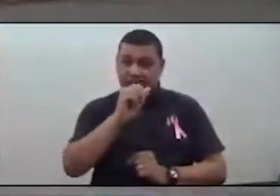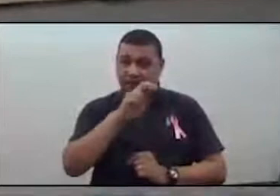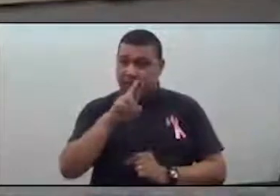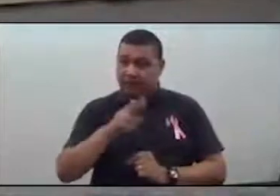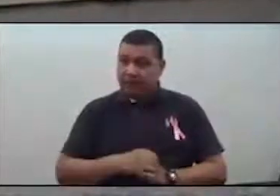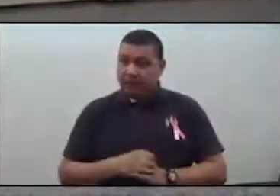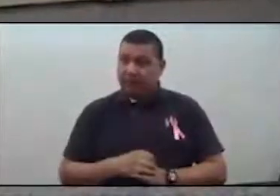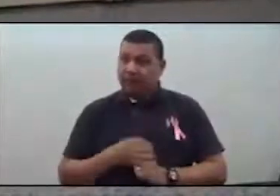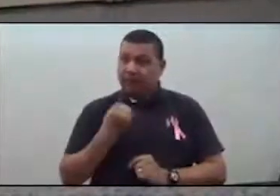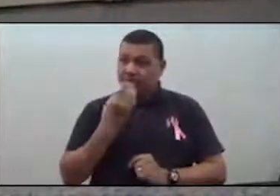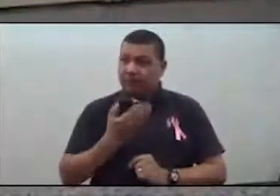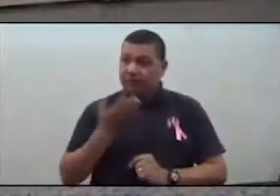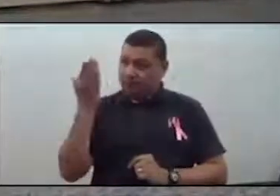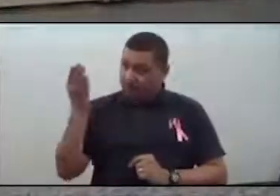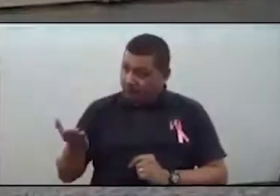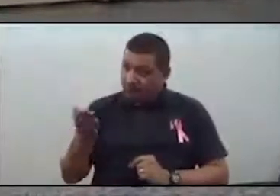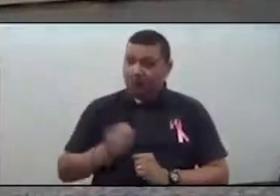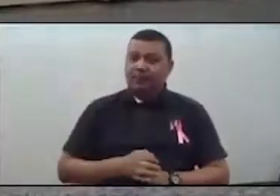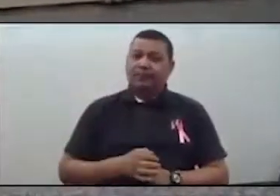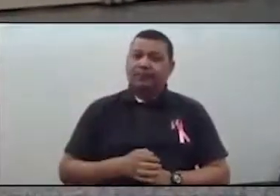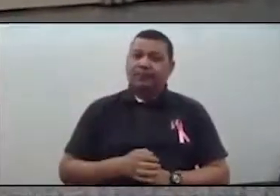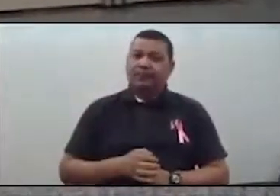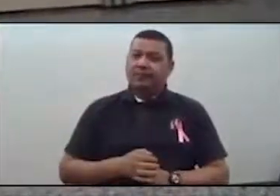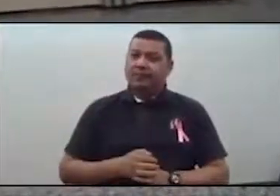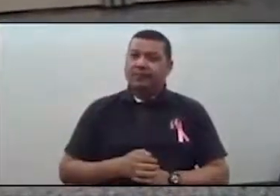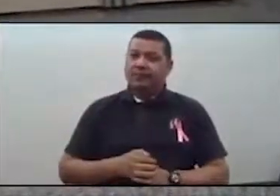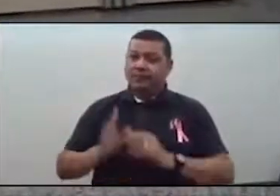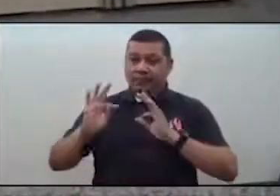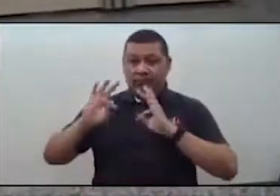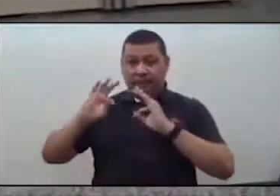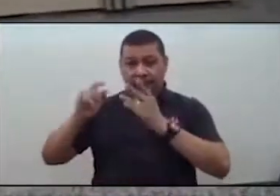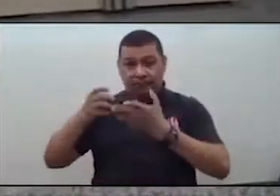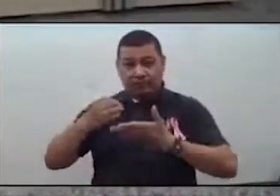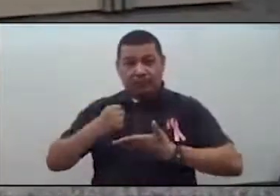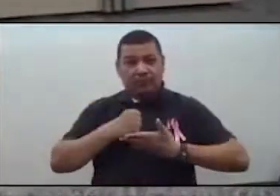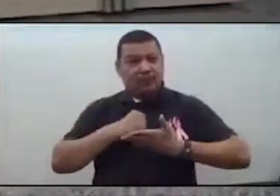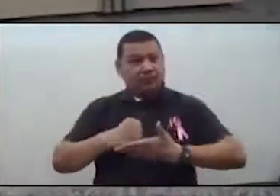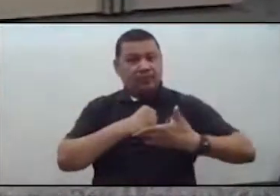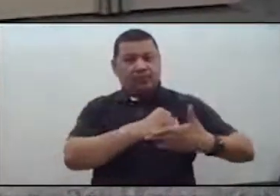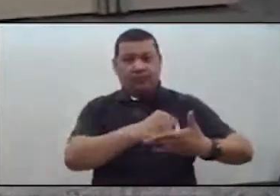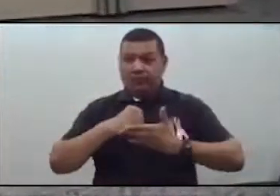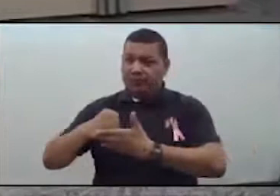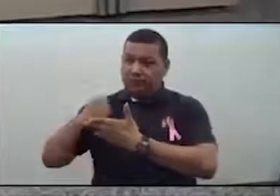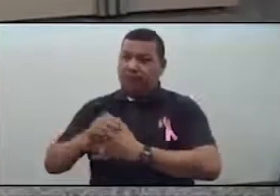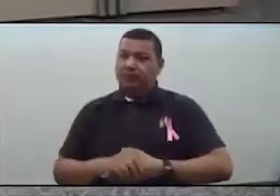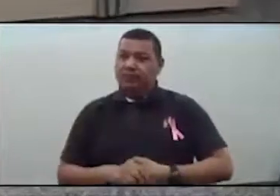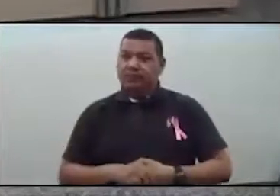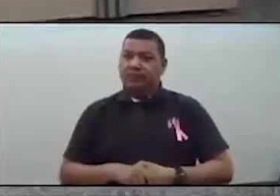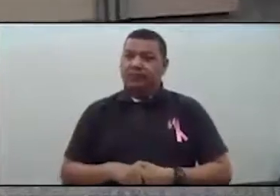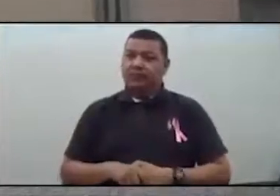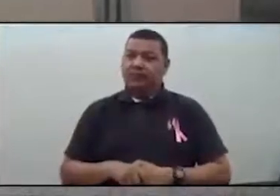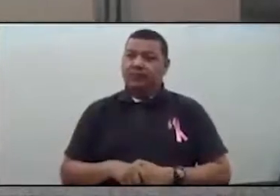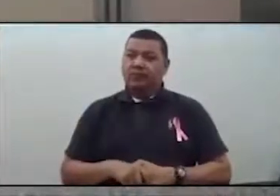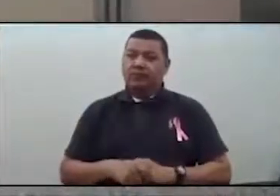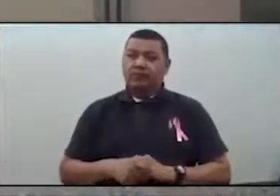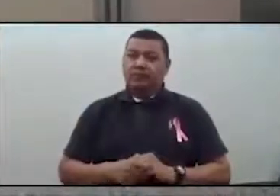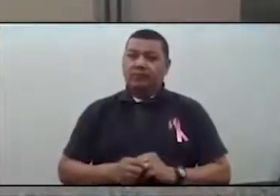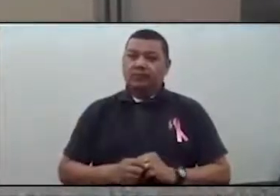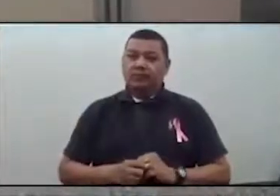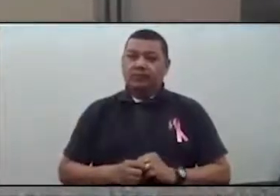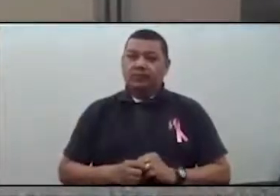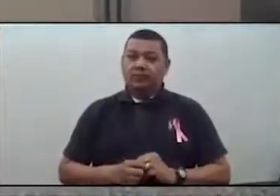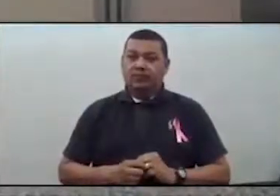E parabenizar a sua pessoa, a todas as entidades presentes no momento que estava lá, e com certeza. Um ponto que